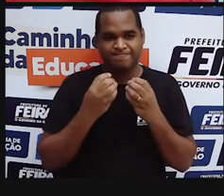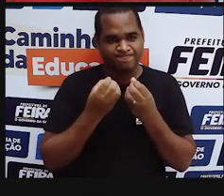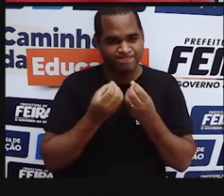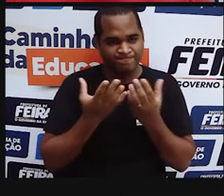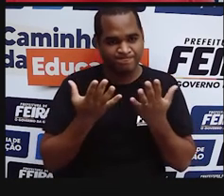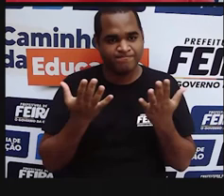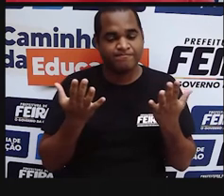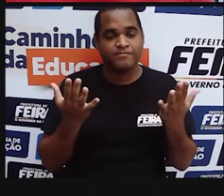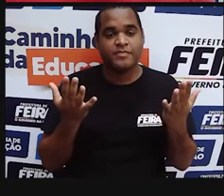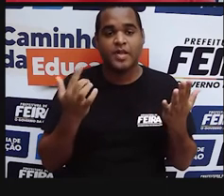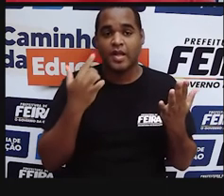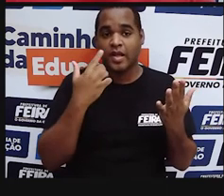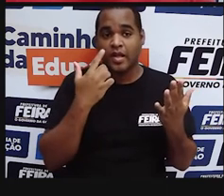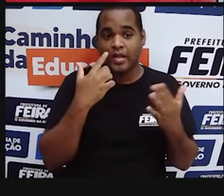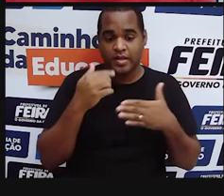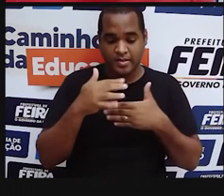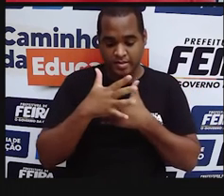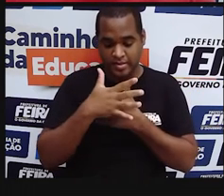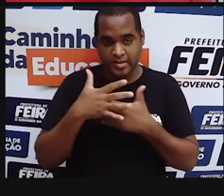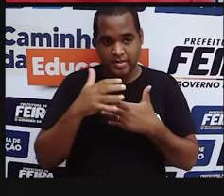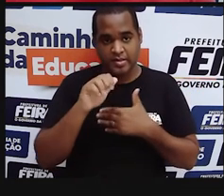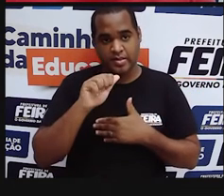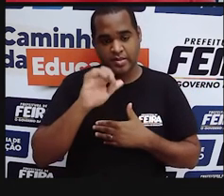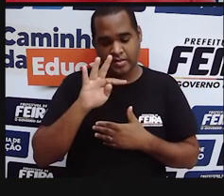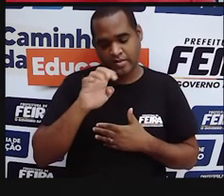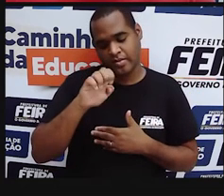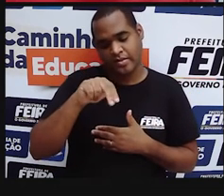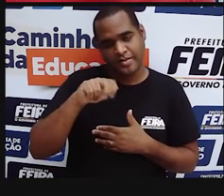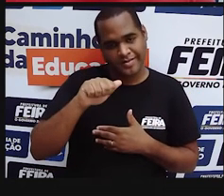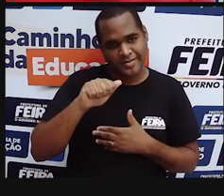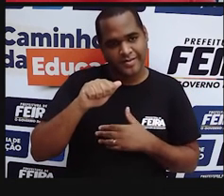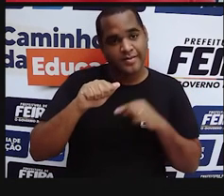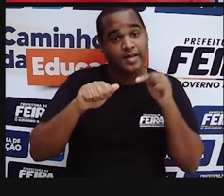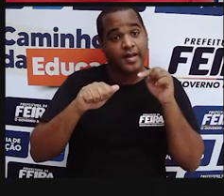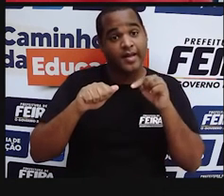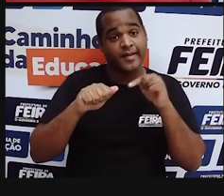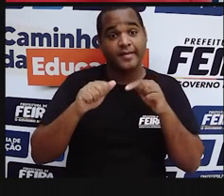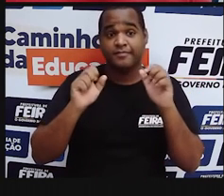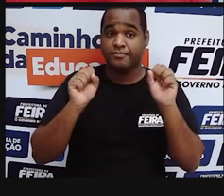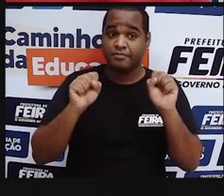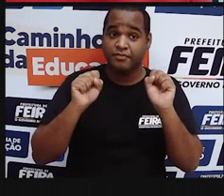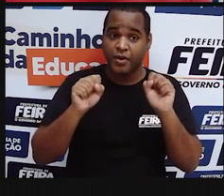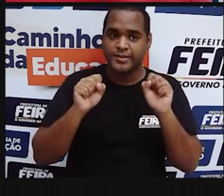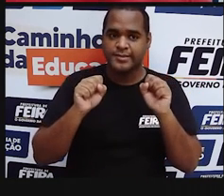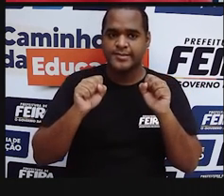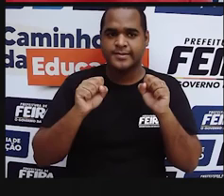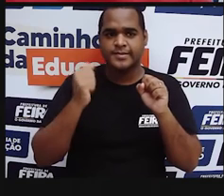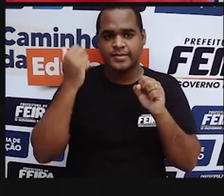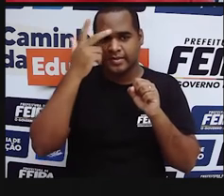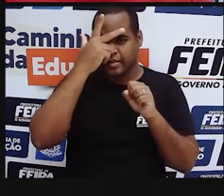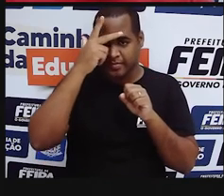uma exposição na cidade de Atenas em que, possivelmente,